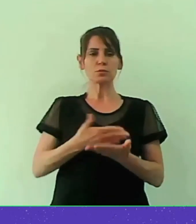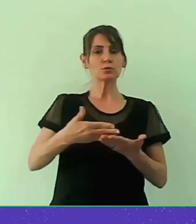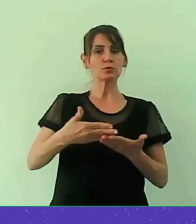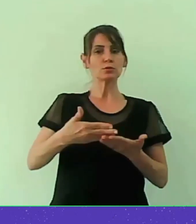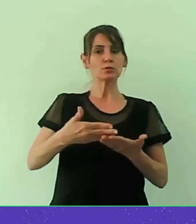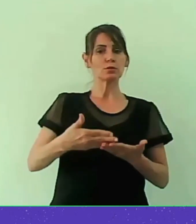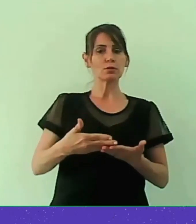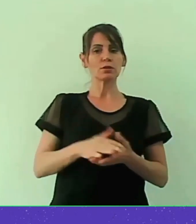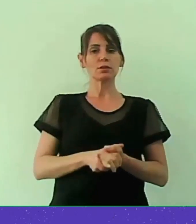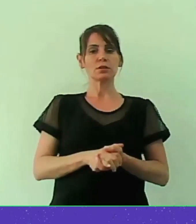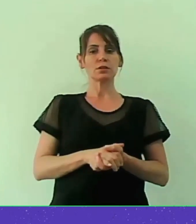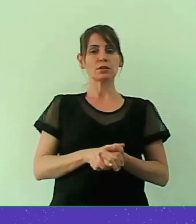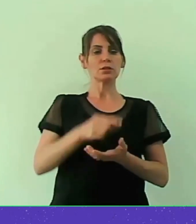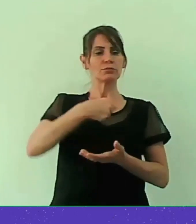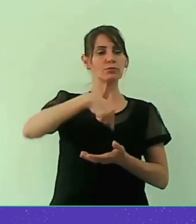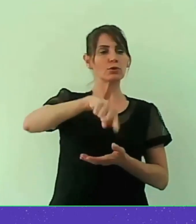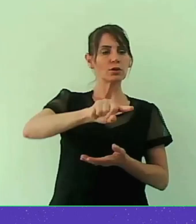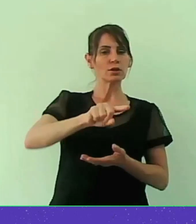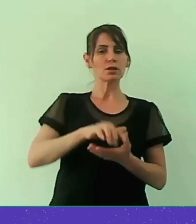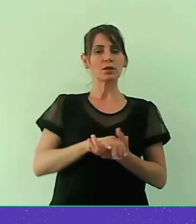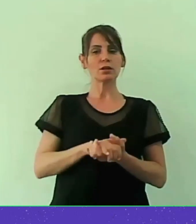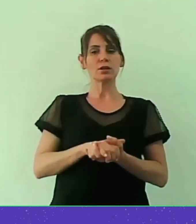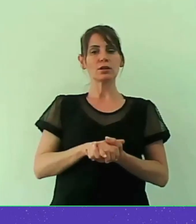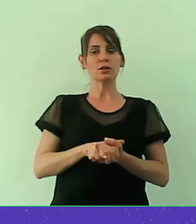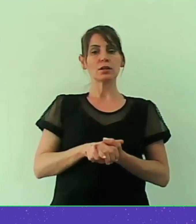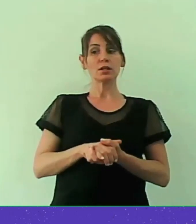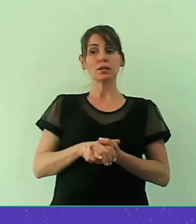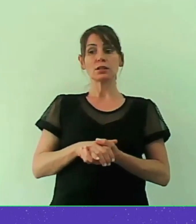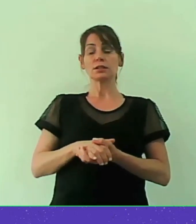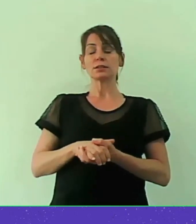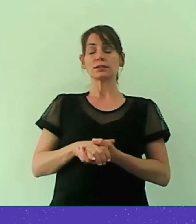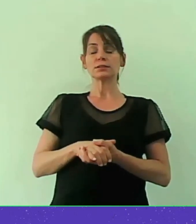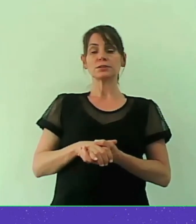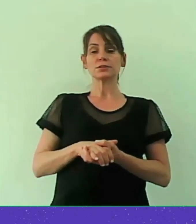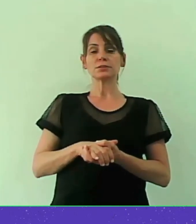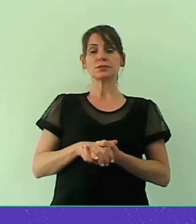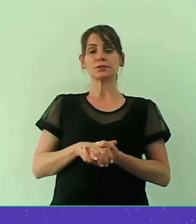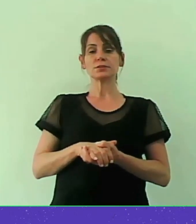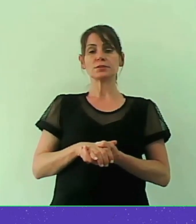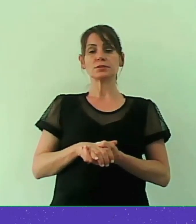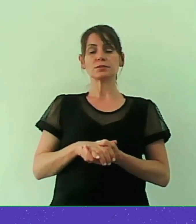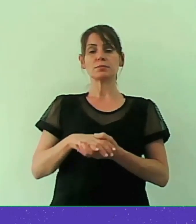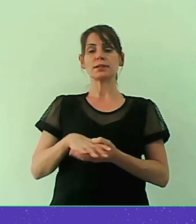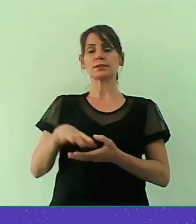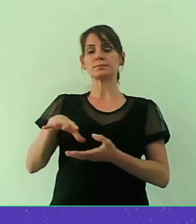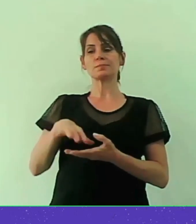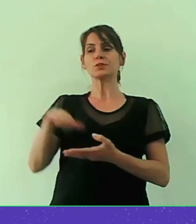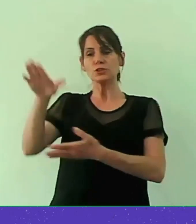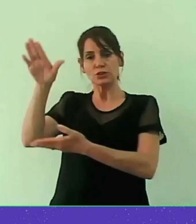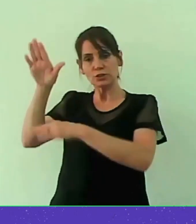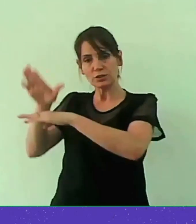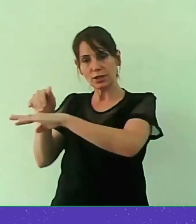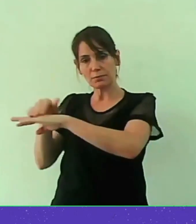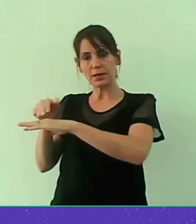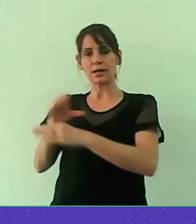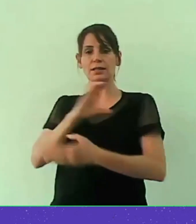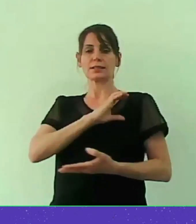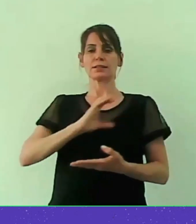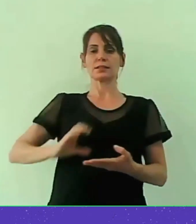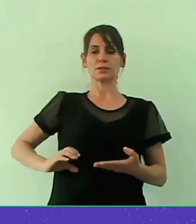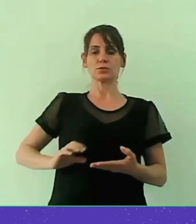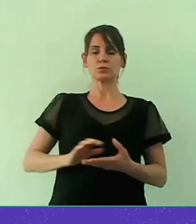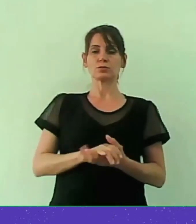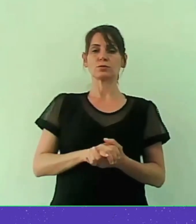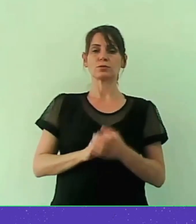para introduzir o Cordeiro, ele veio para introduzir Cristo, que todos